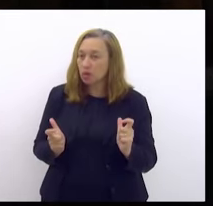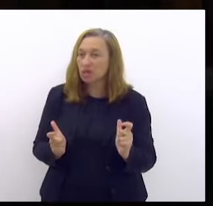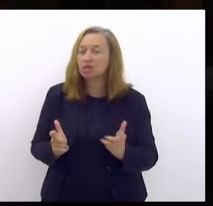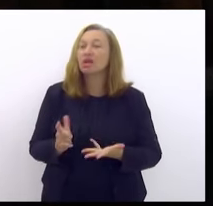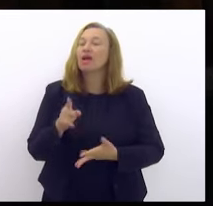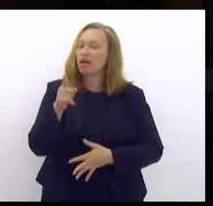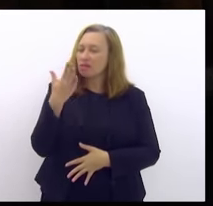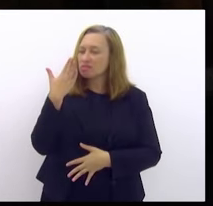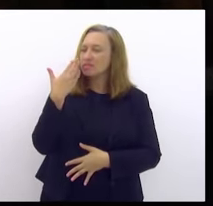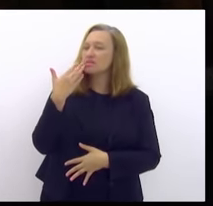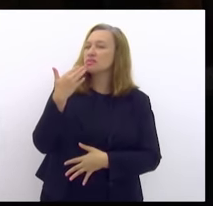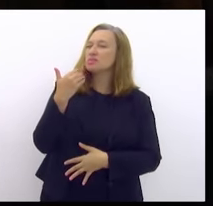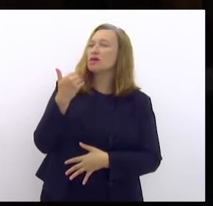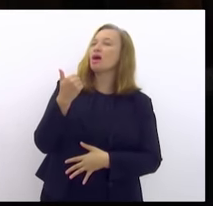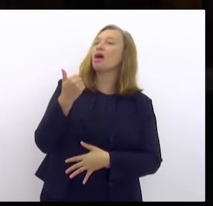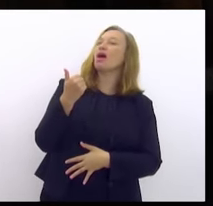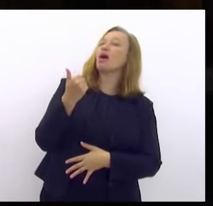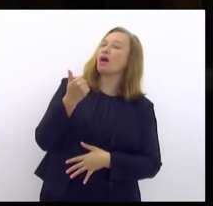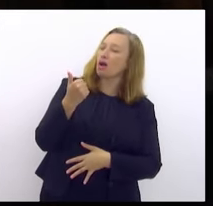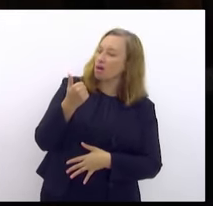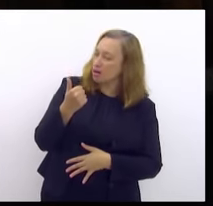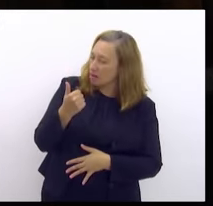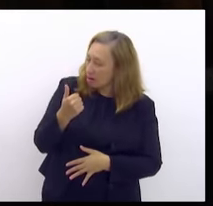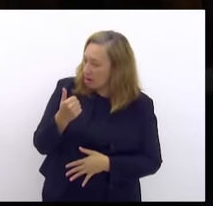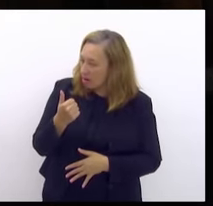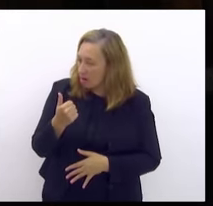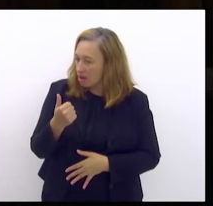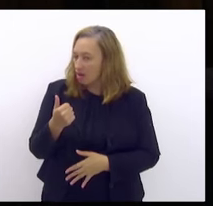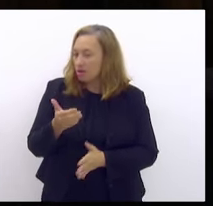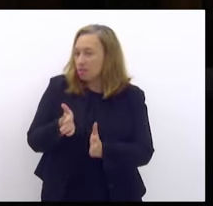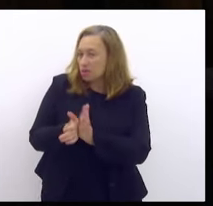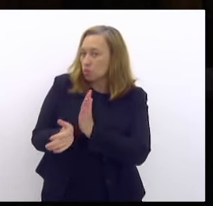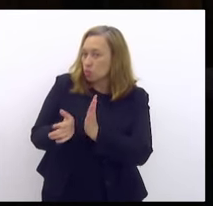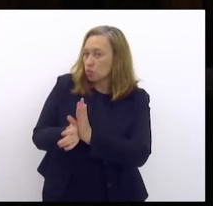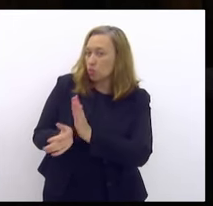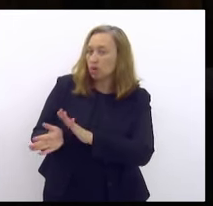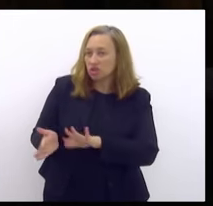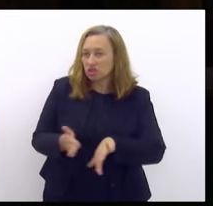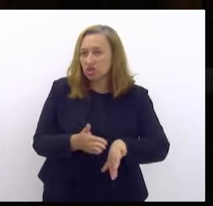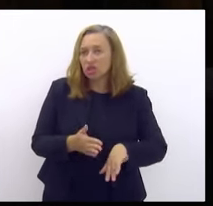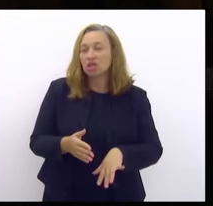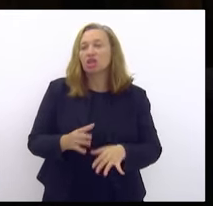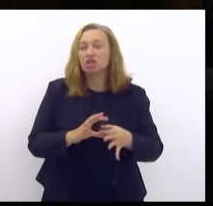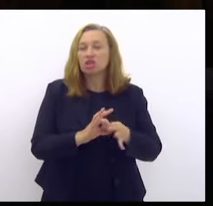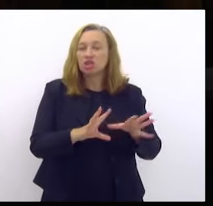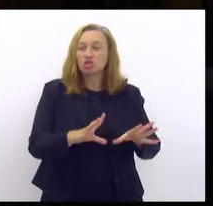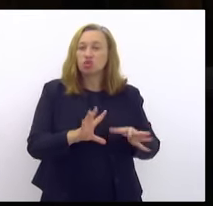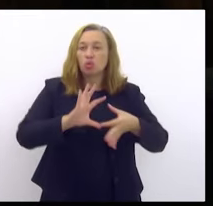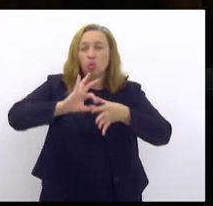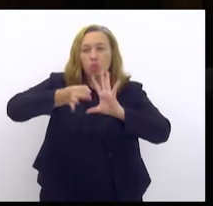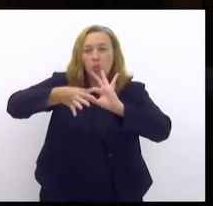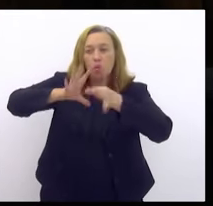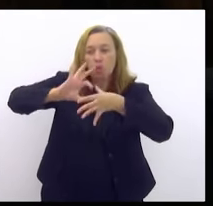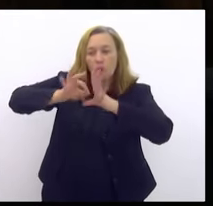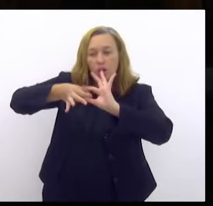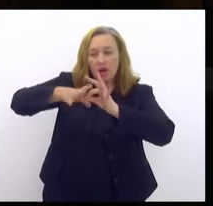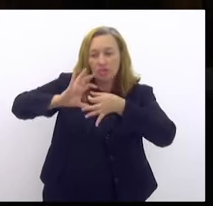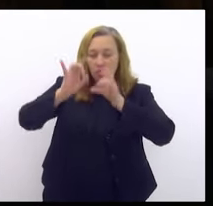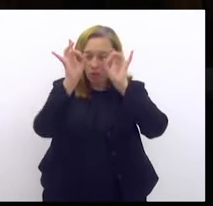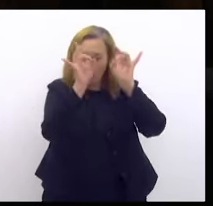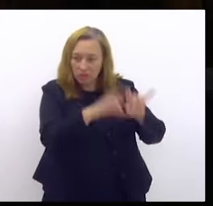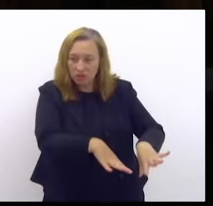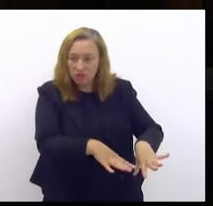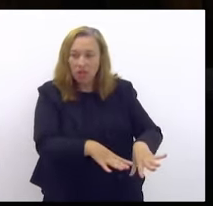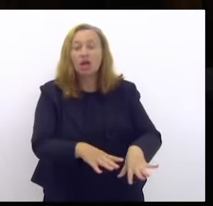Ele sabe deixar heranças malditas, né? Ele deixou a herança do largado olímpico, uma herança maldita.